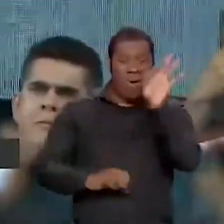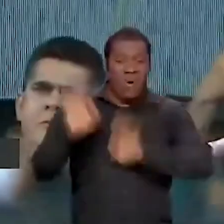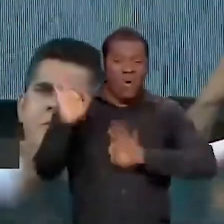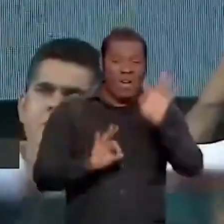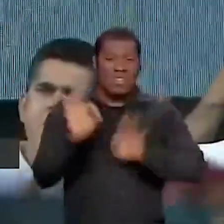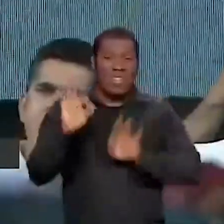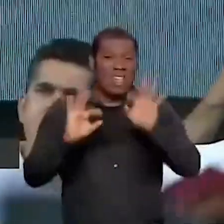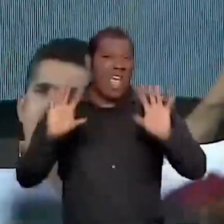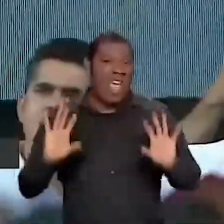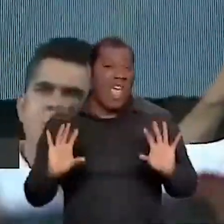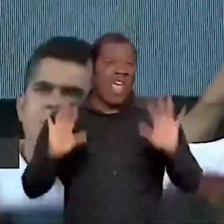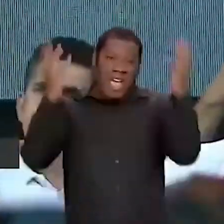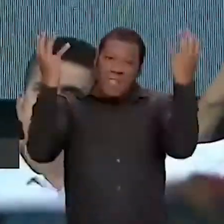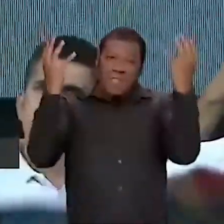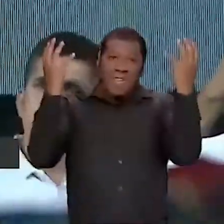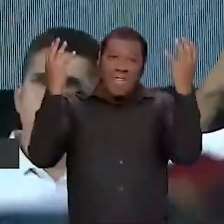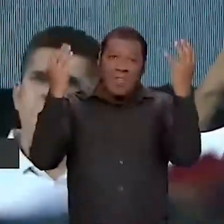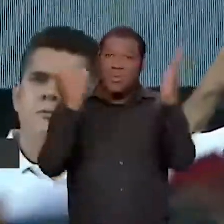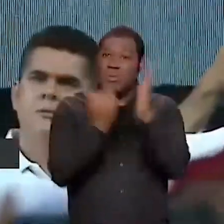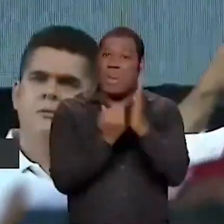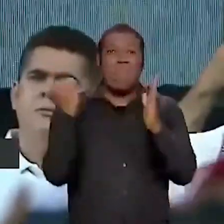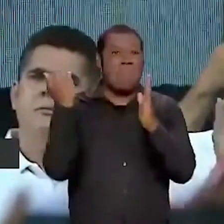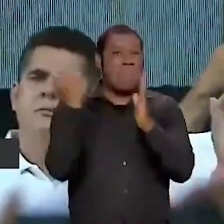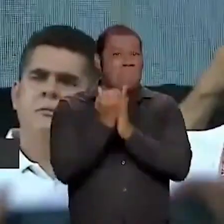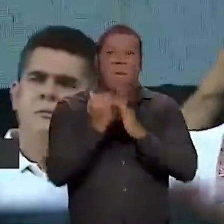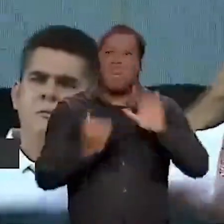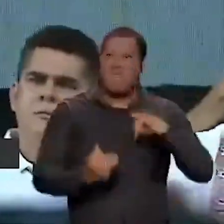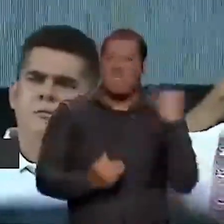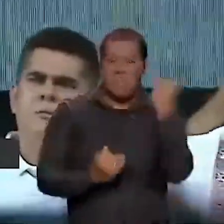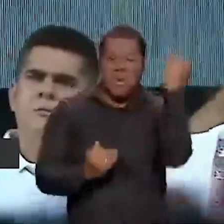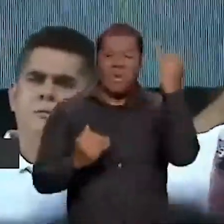de clima que existe no mundo.